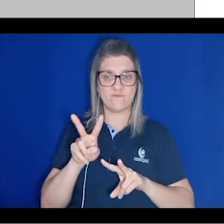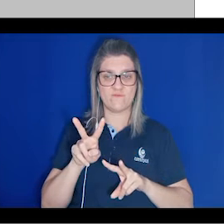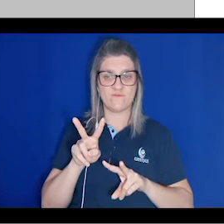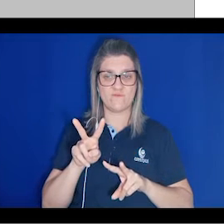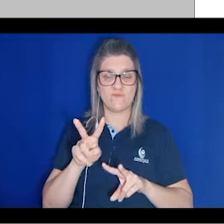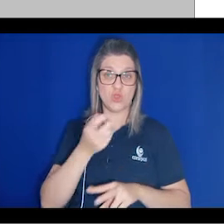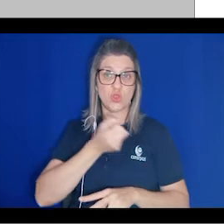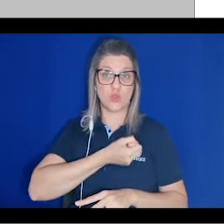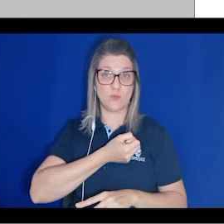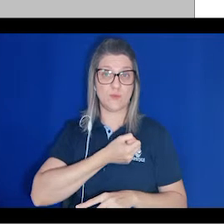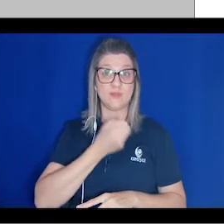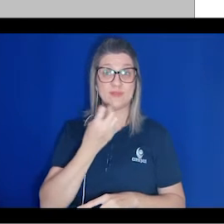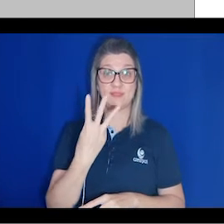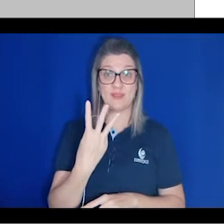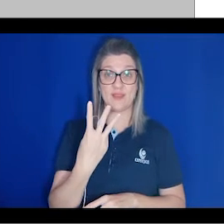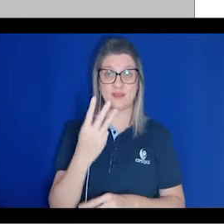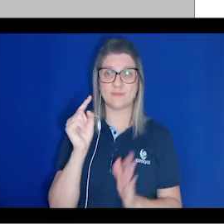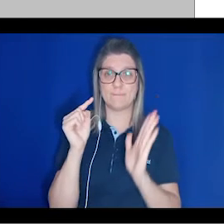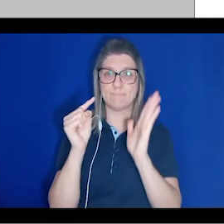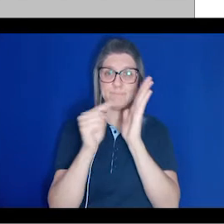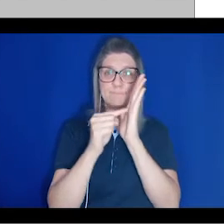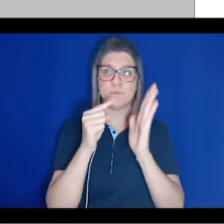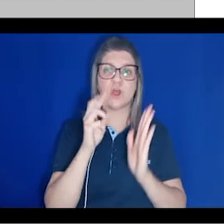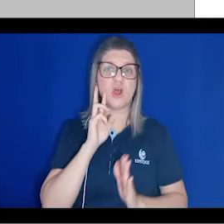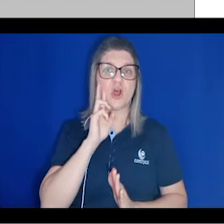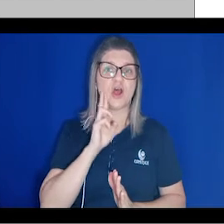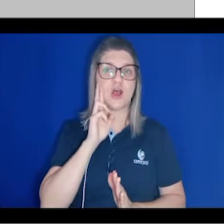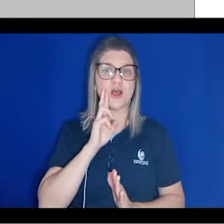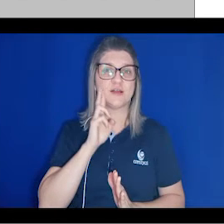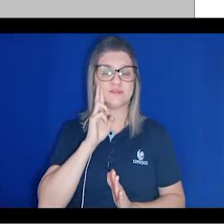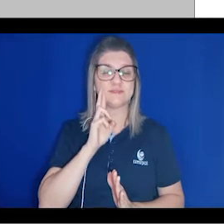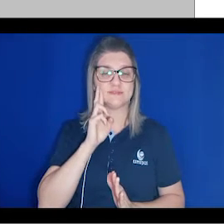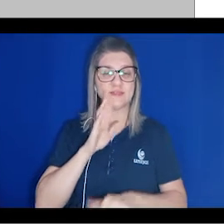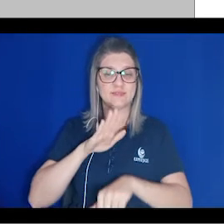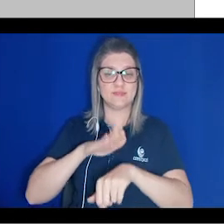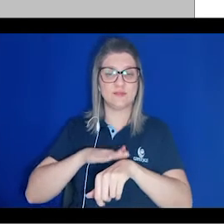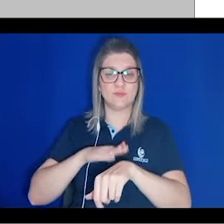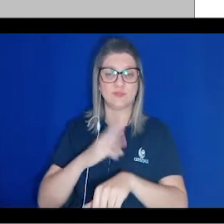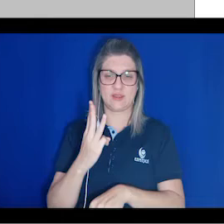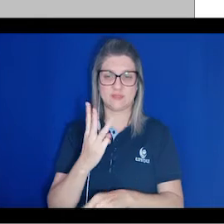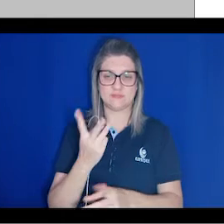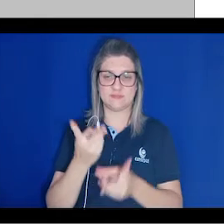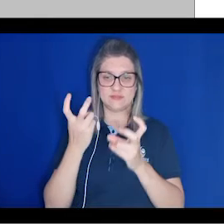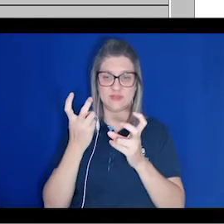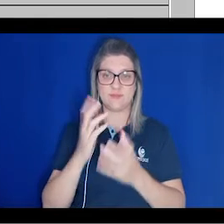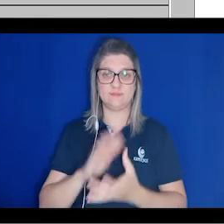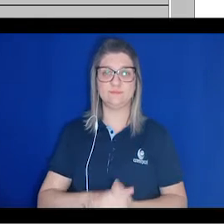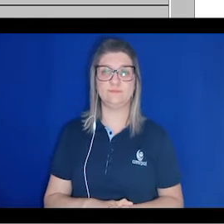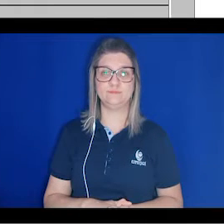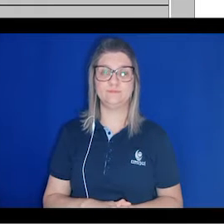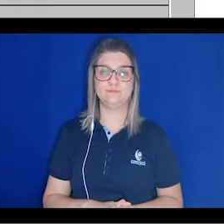número 3, em cima, exatamente no tempo 3. Percebam?